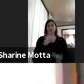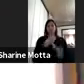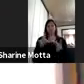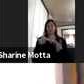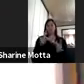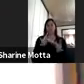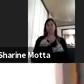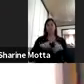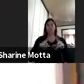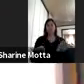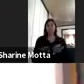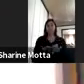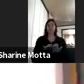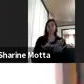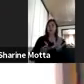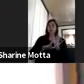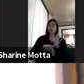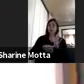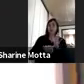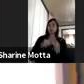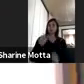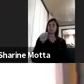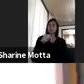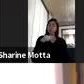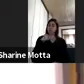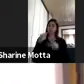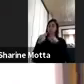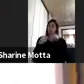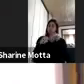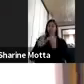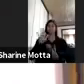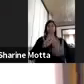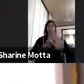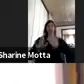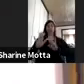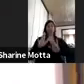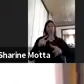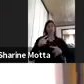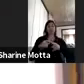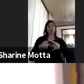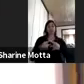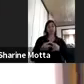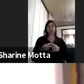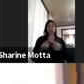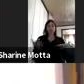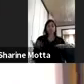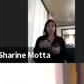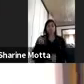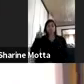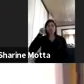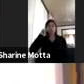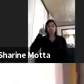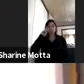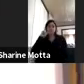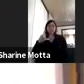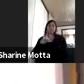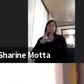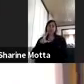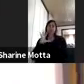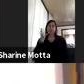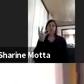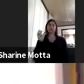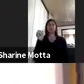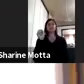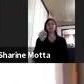né? E a gente tem que ter muita dúvida, porque essas coisas estão acontecendo, principalmente em países que têm